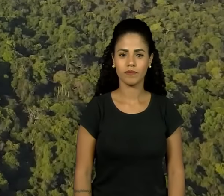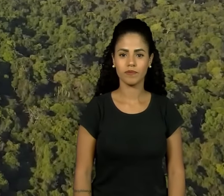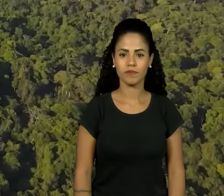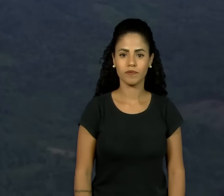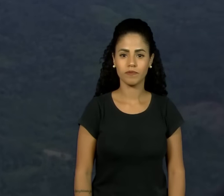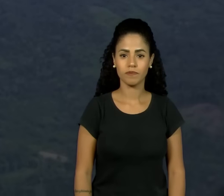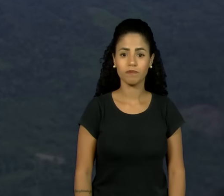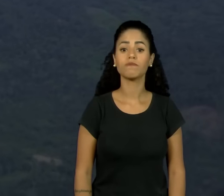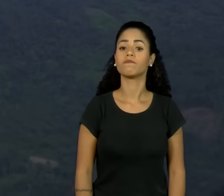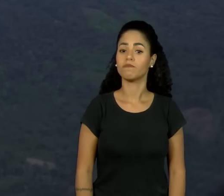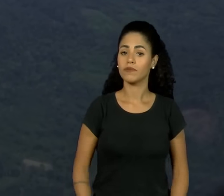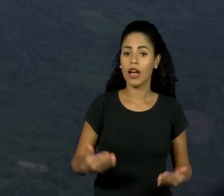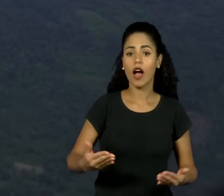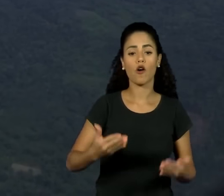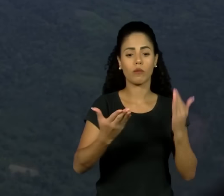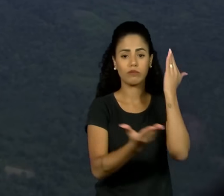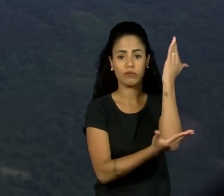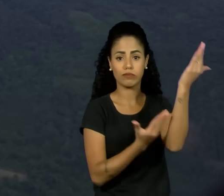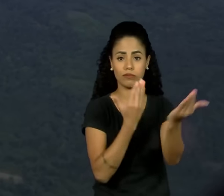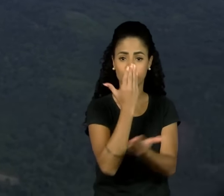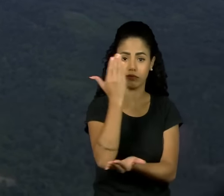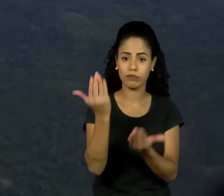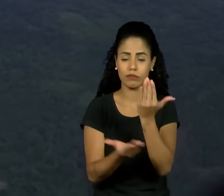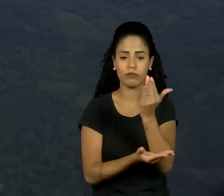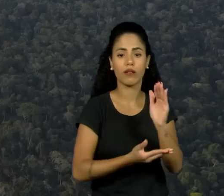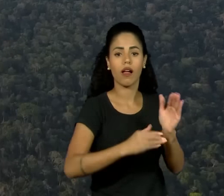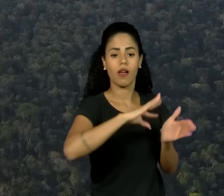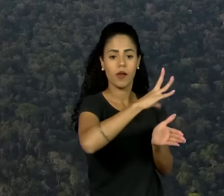A taxa de desmatamento na Amazônia cai